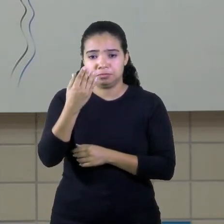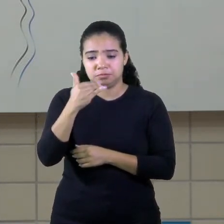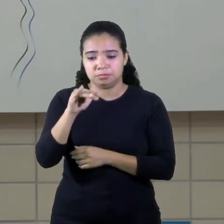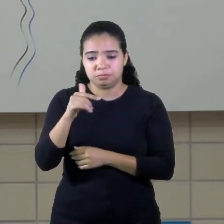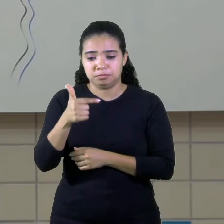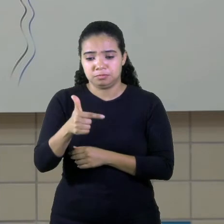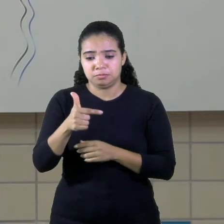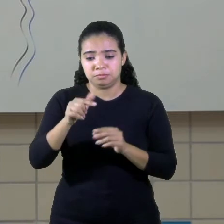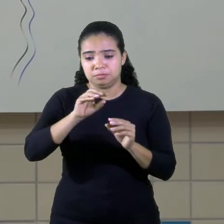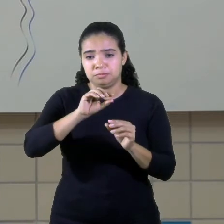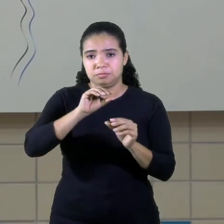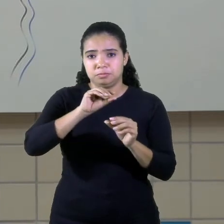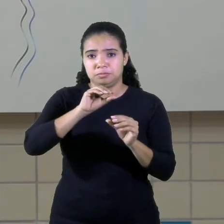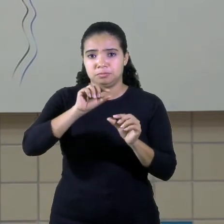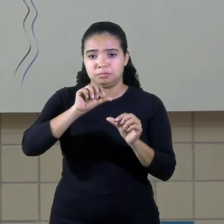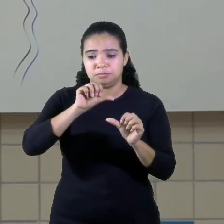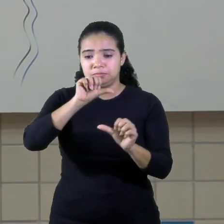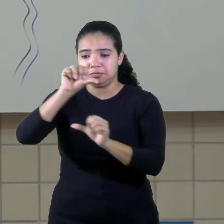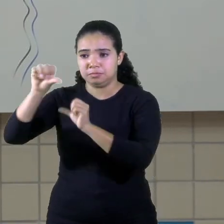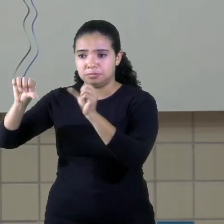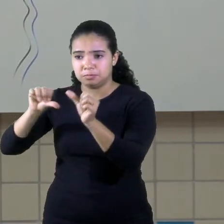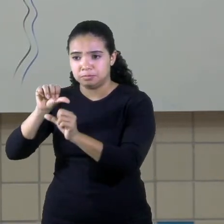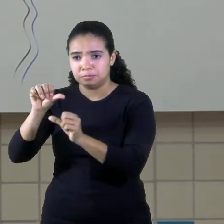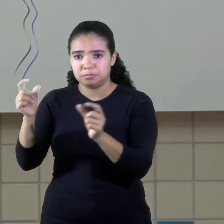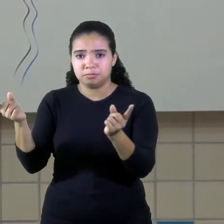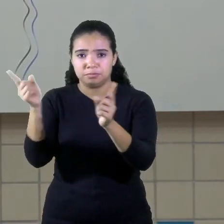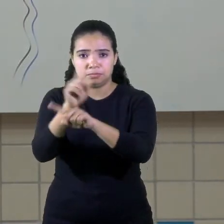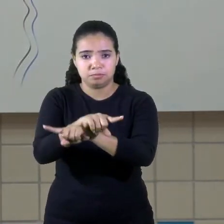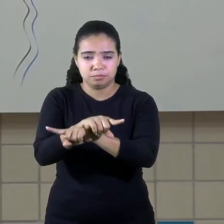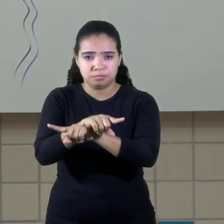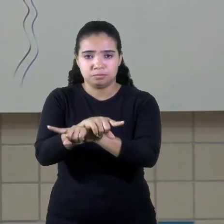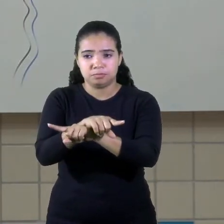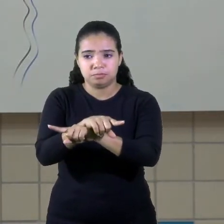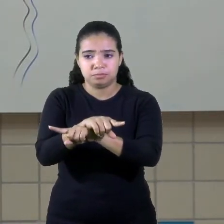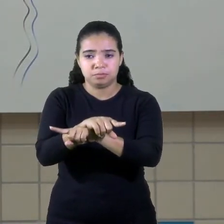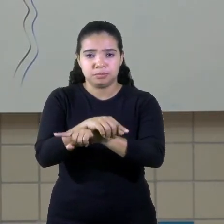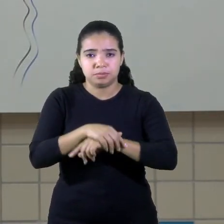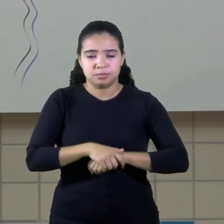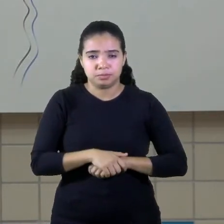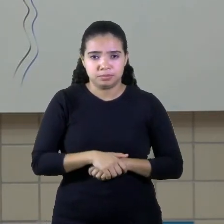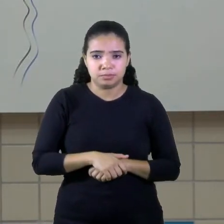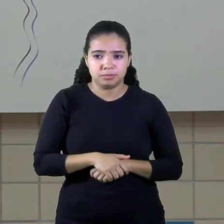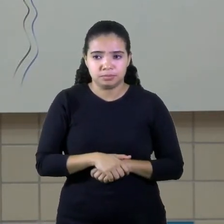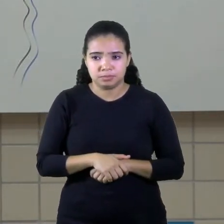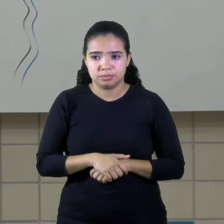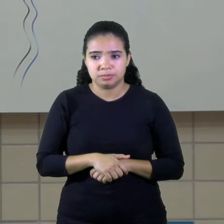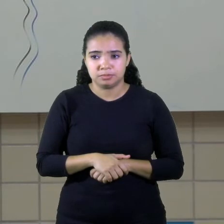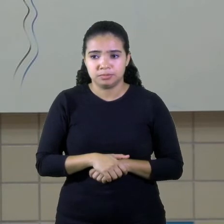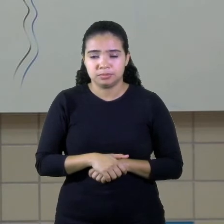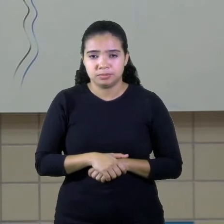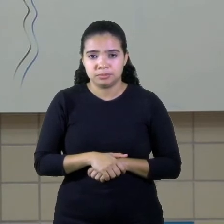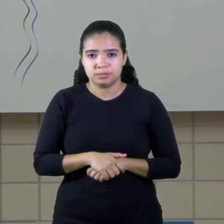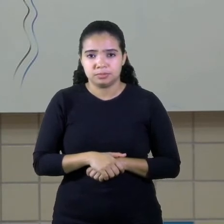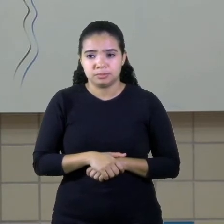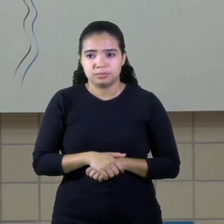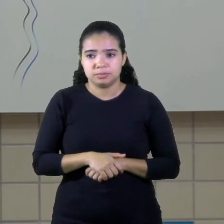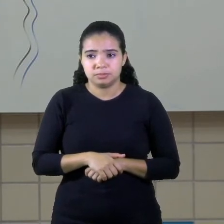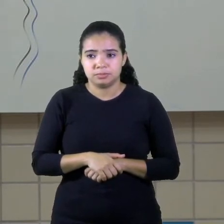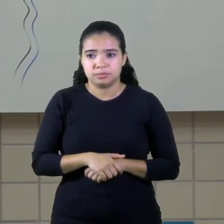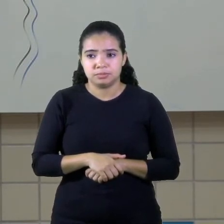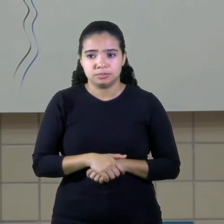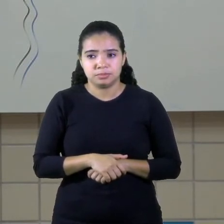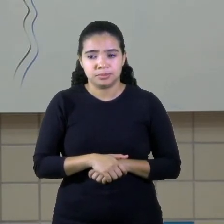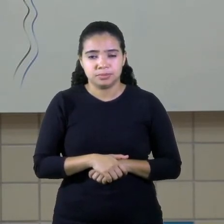lado, pensando na operação inversa. Então eu vou repetir todos os numeradores. 3 é